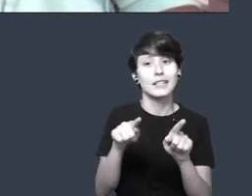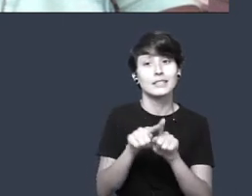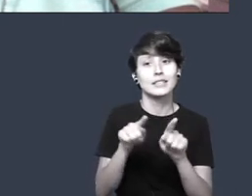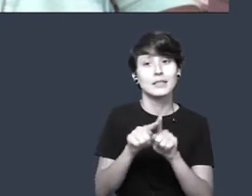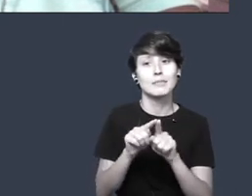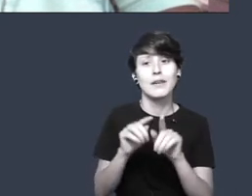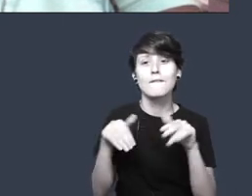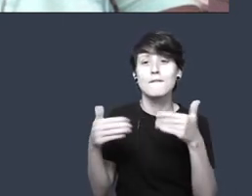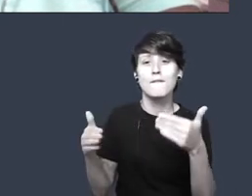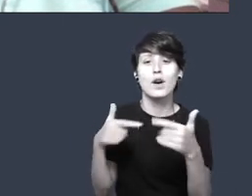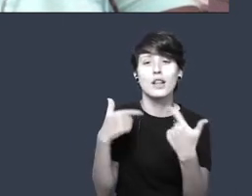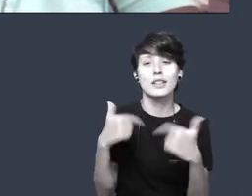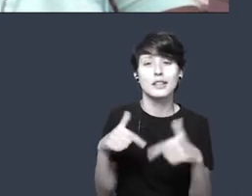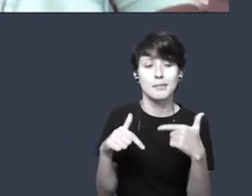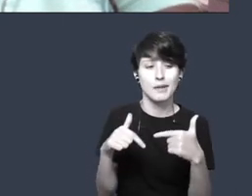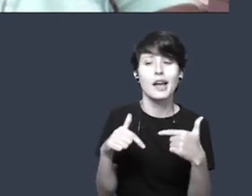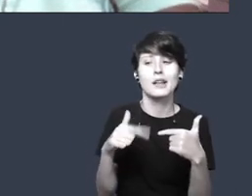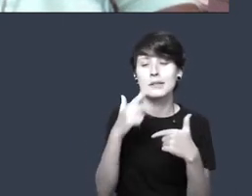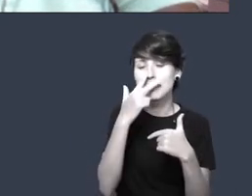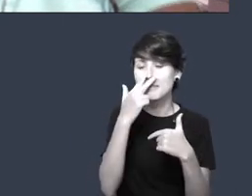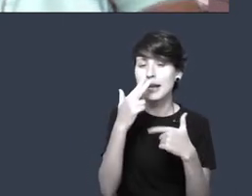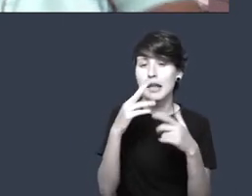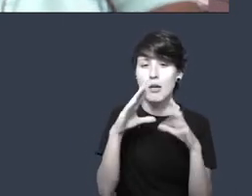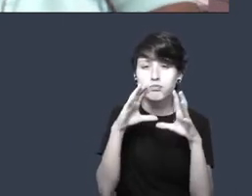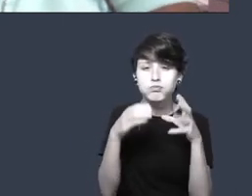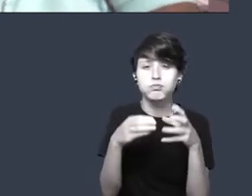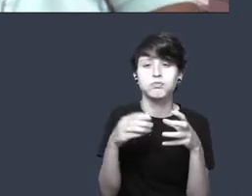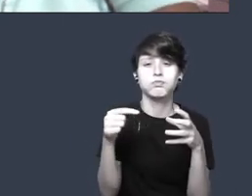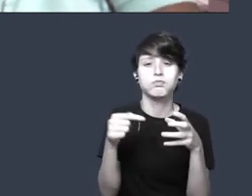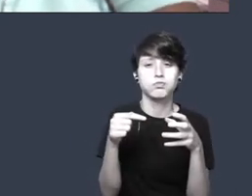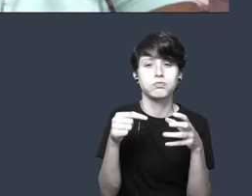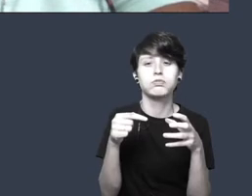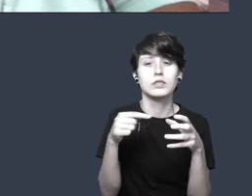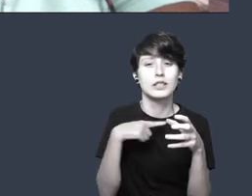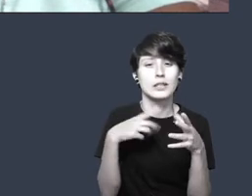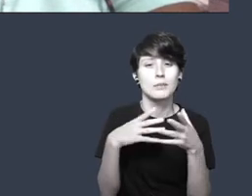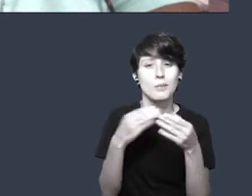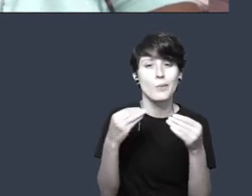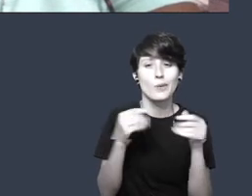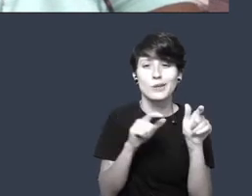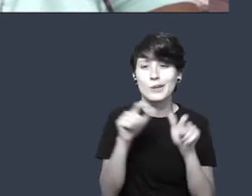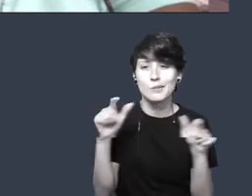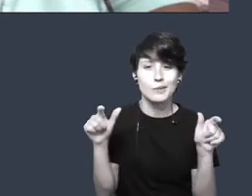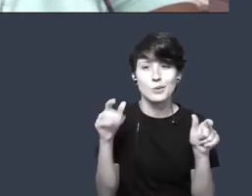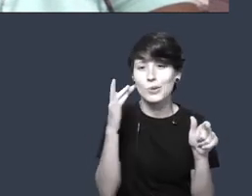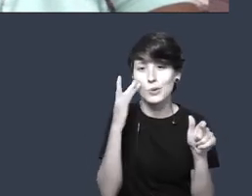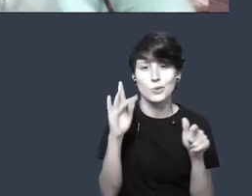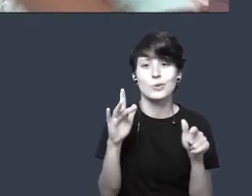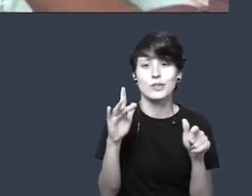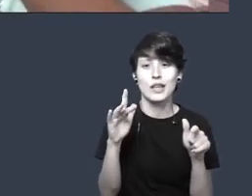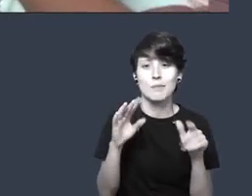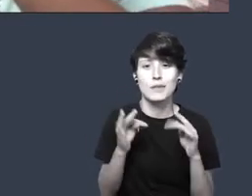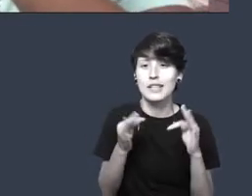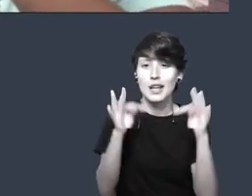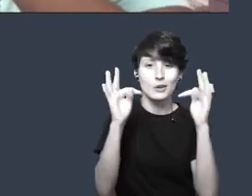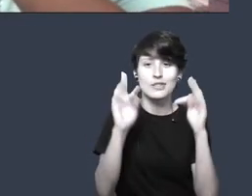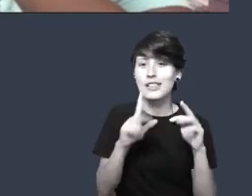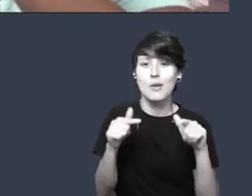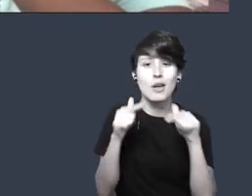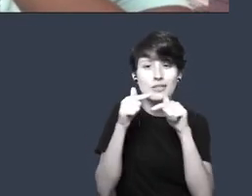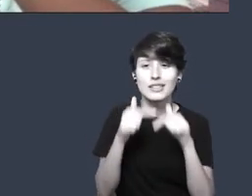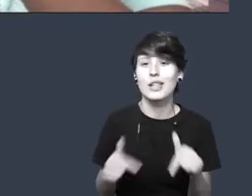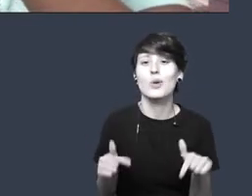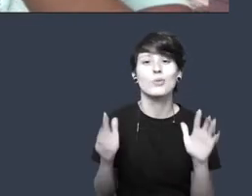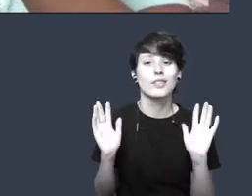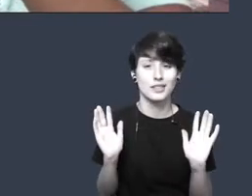trabalho ali que eu diria até um pouco uma bolha, digamos assim, tem muita gente que não sabe, né, que a tecnologia ela não é neutra. Então, se